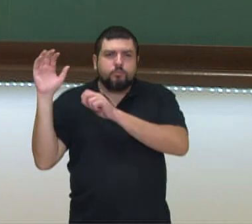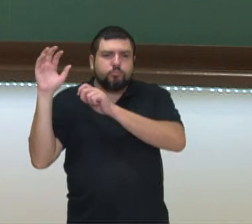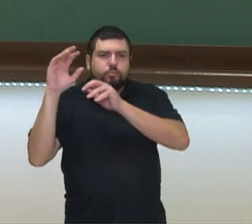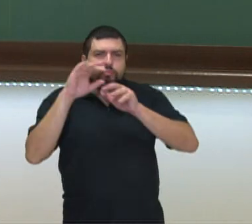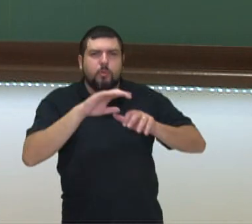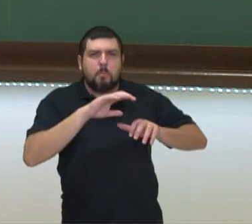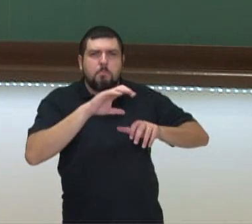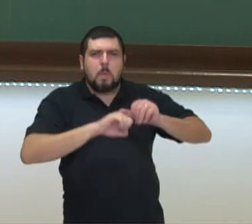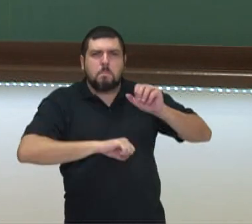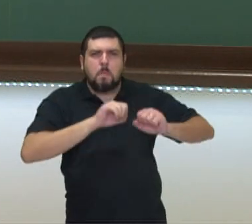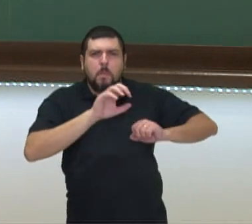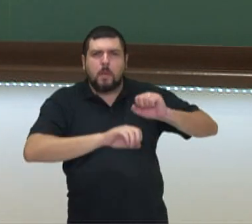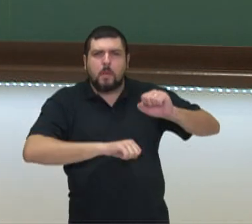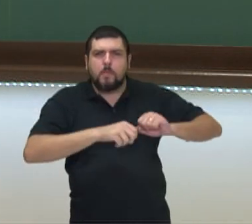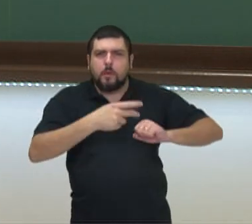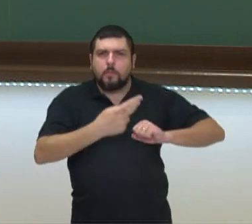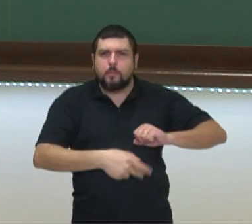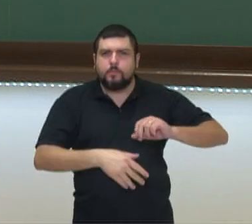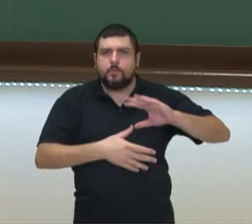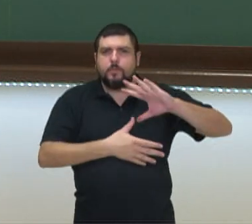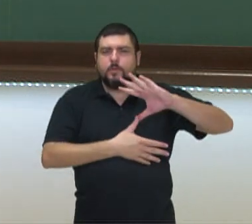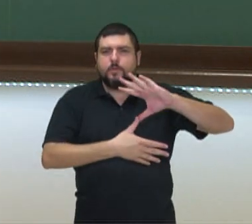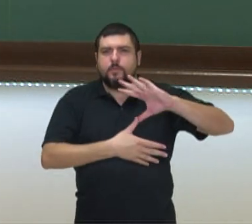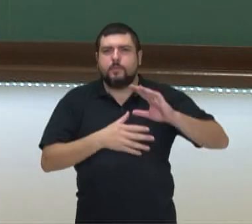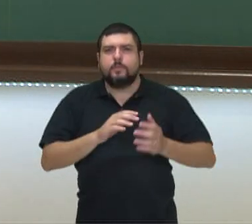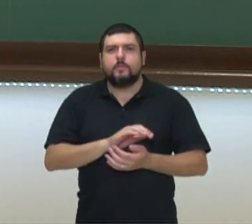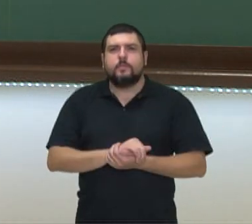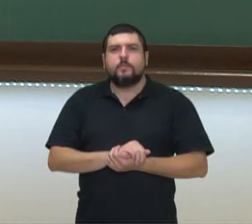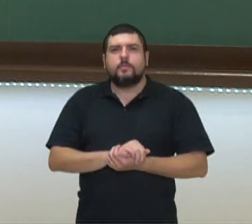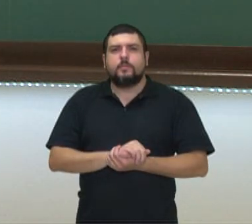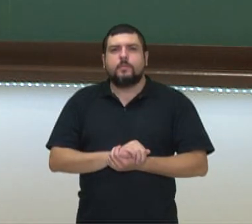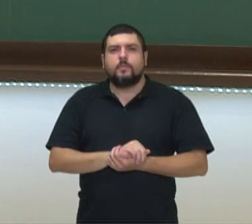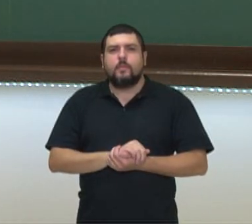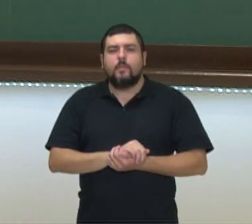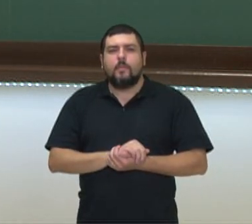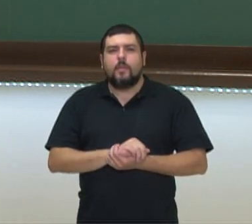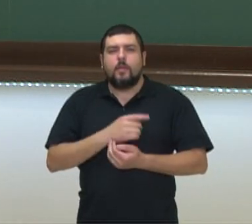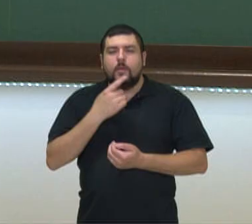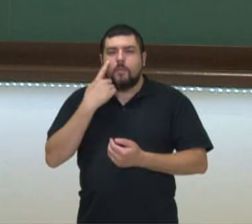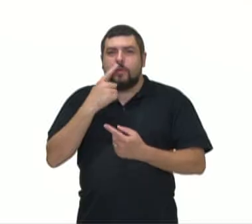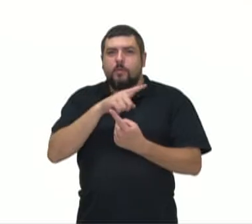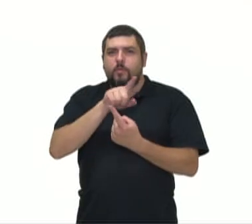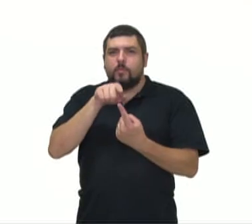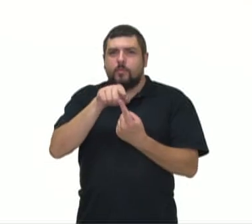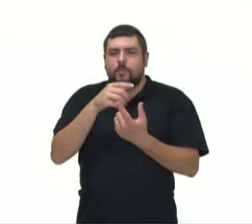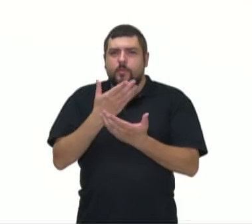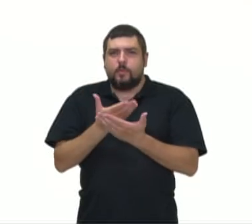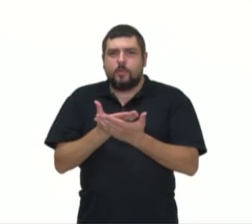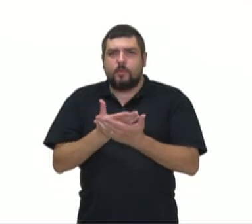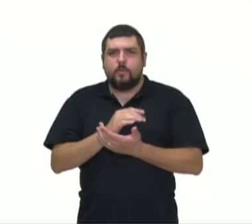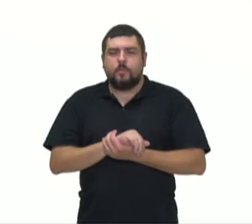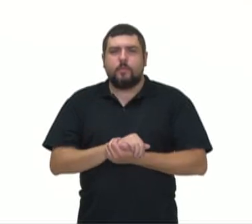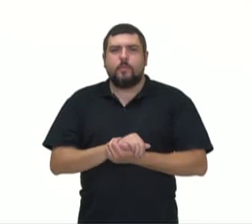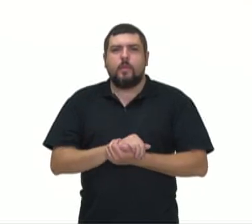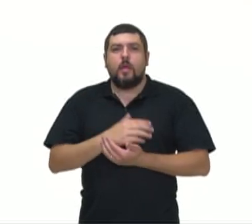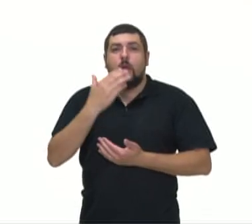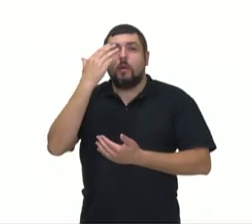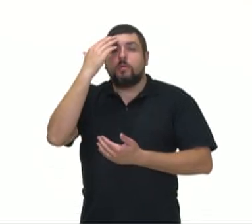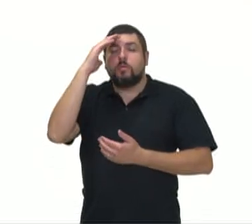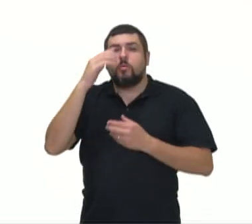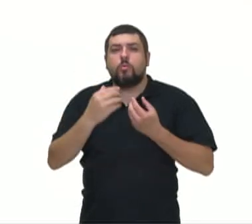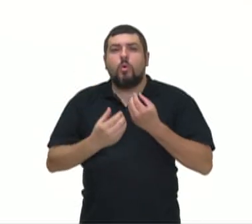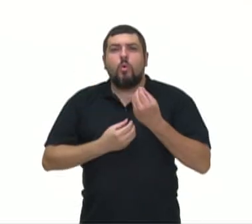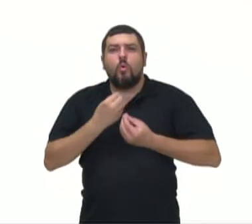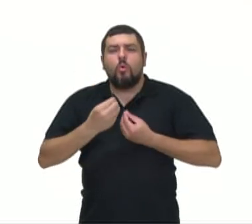Inglaterra possuía no continente americano. Vamos dar uma olhadinha nos objetivos, né? Compreender como se deu a